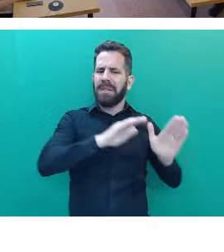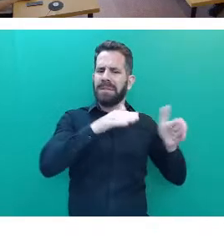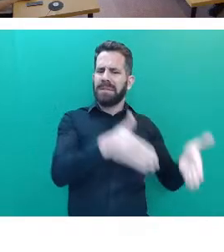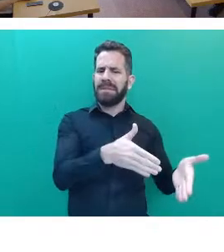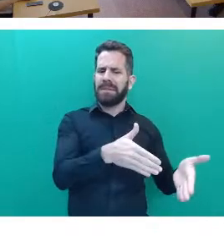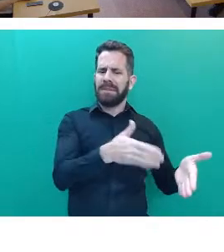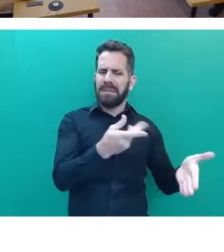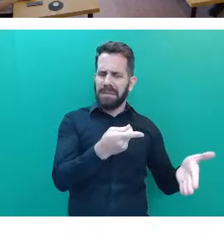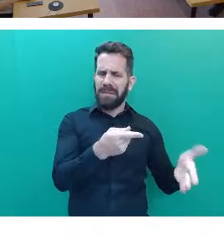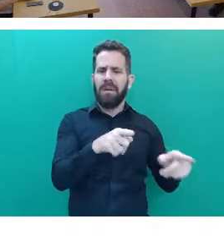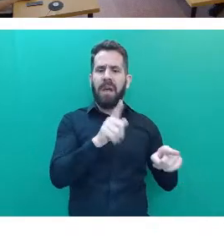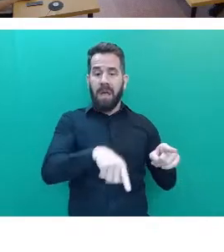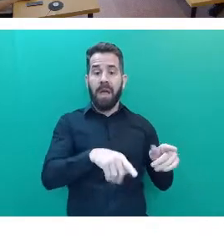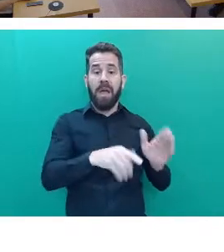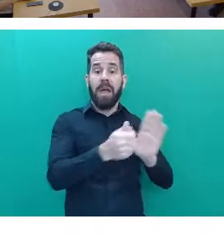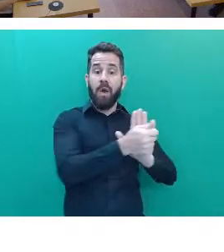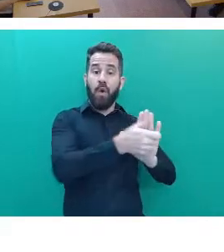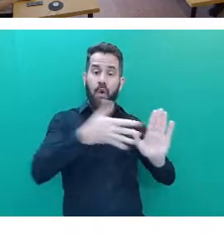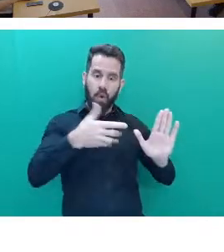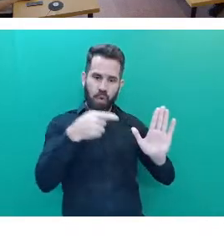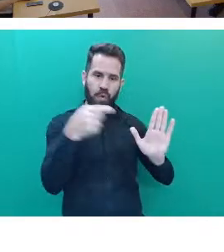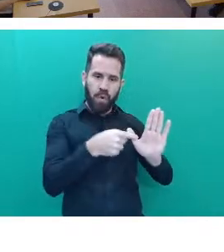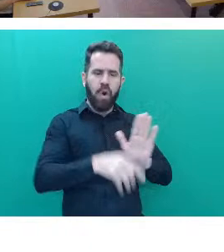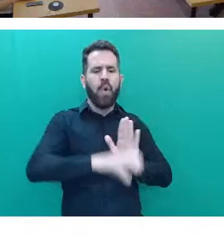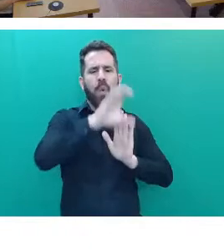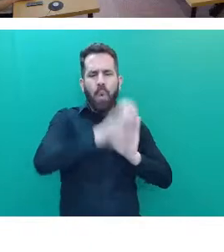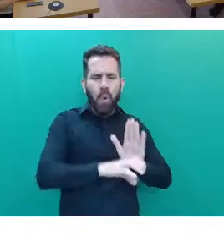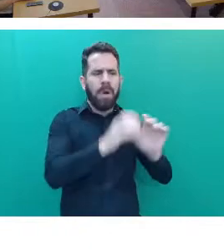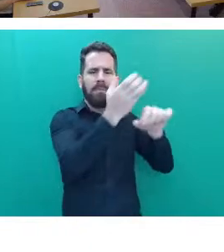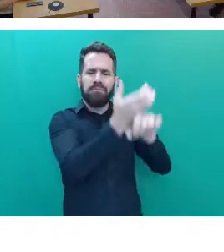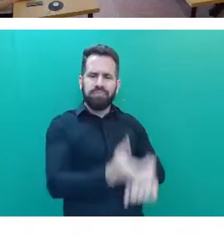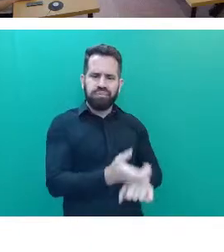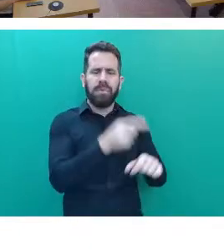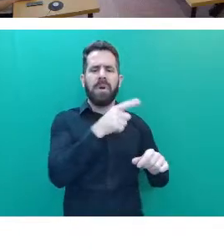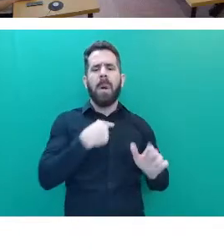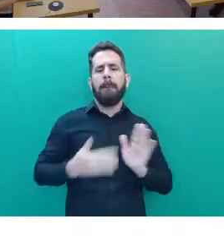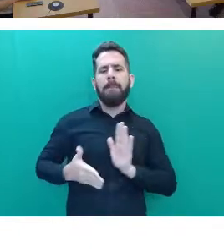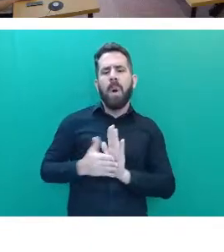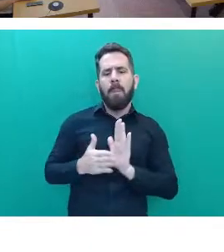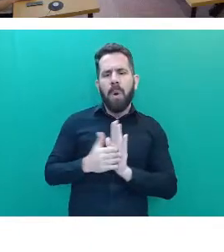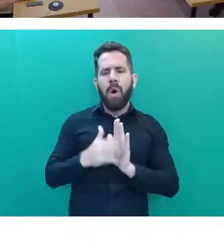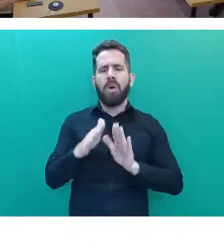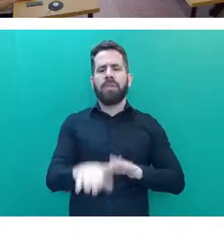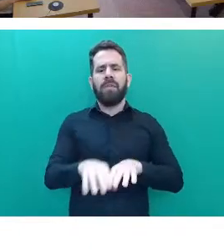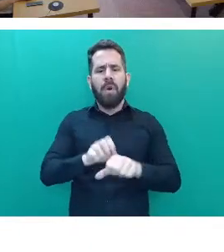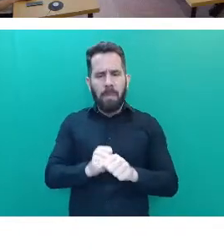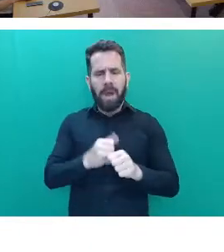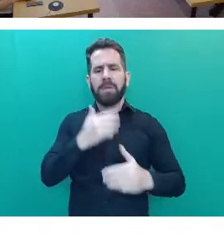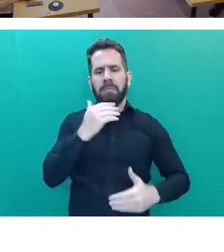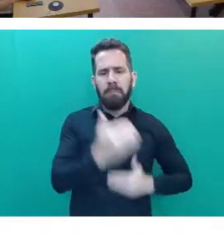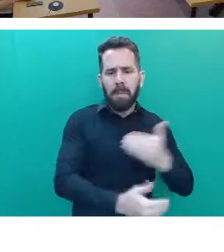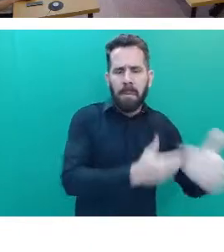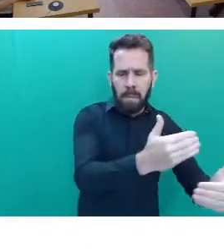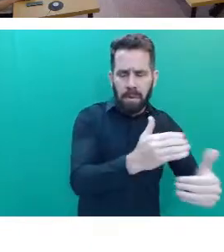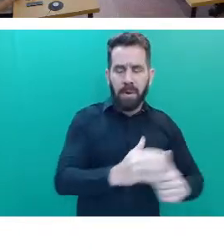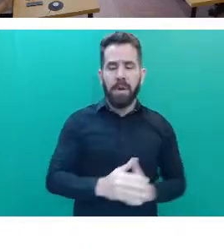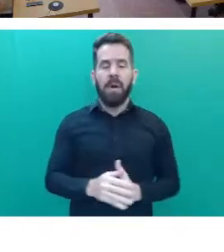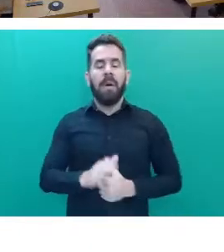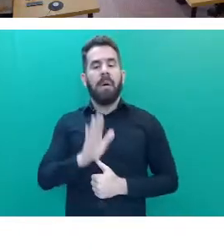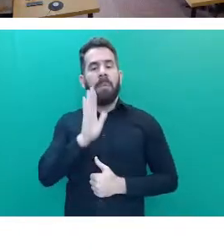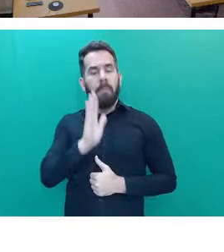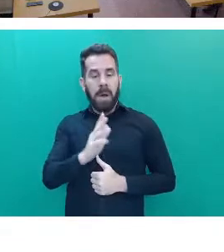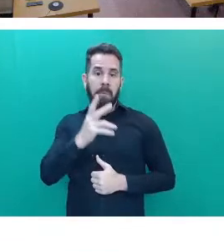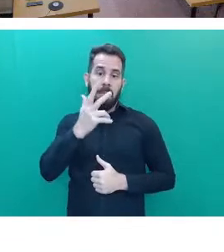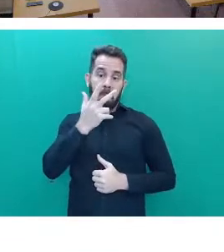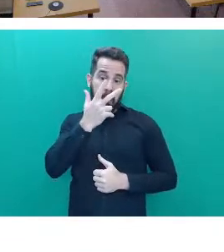com desenho curricular, com uma proposta de formação, né? E aí ela foi amadurecendo, está aí do